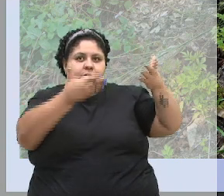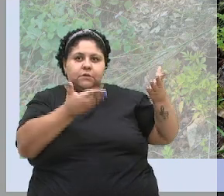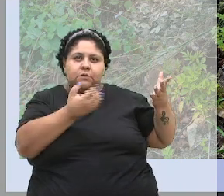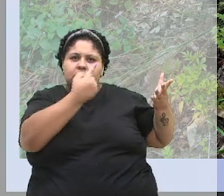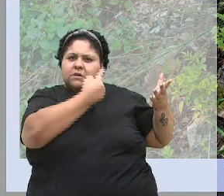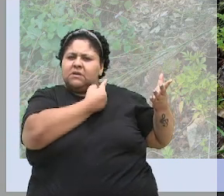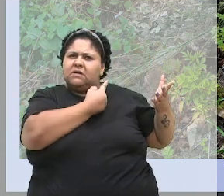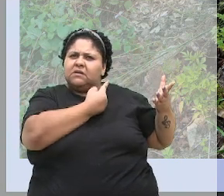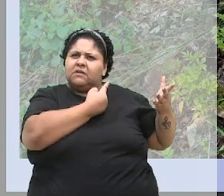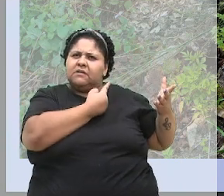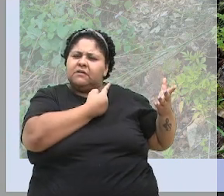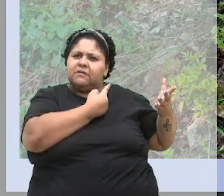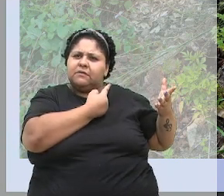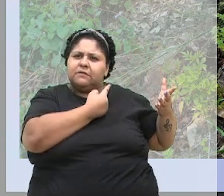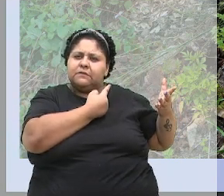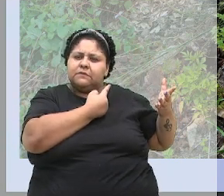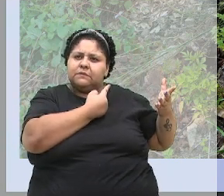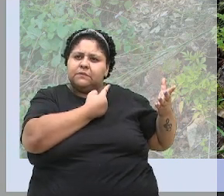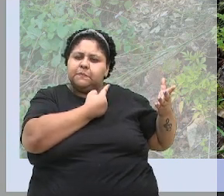Aqui onde é que está aquele?